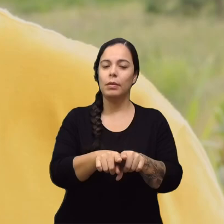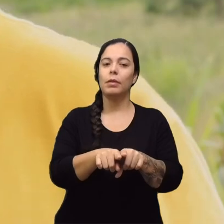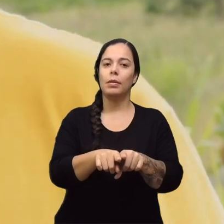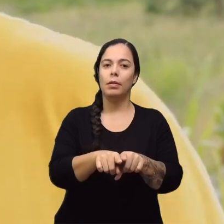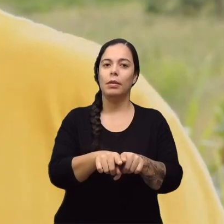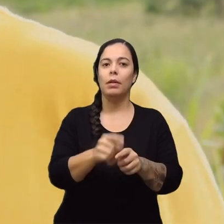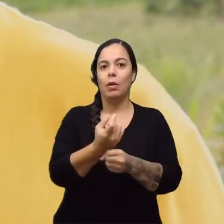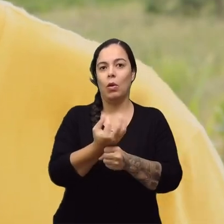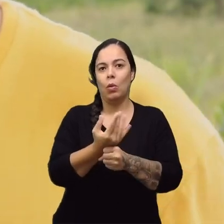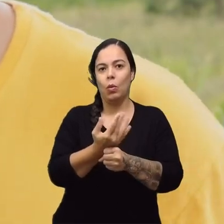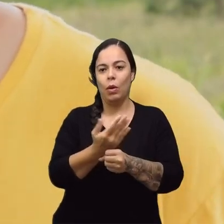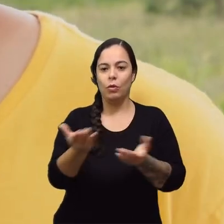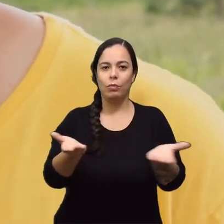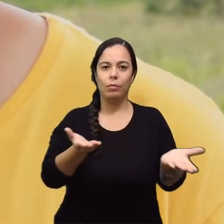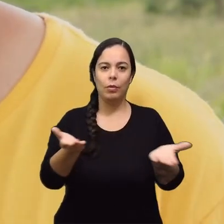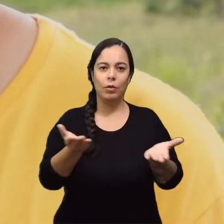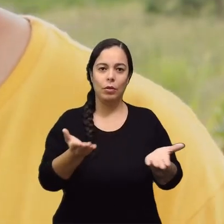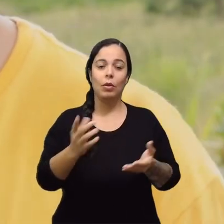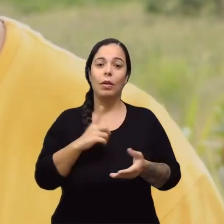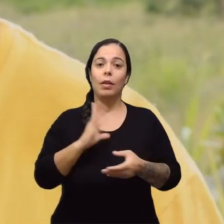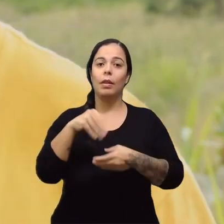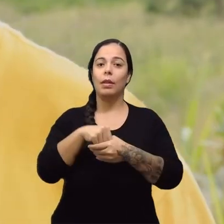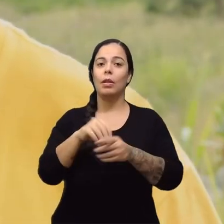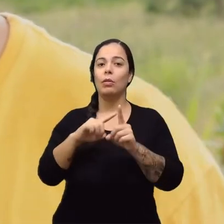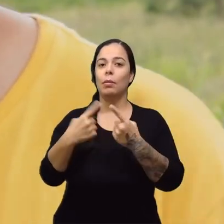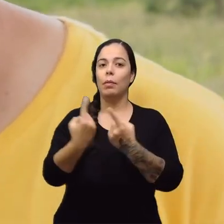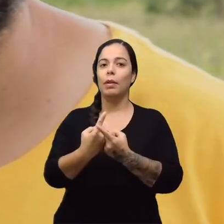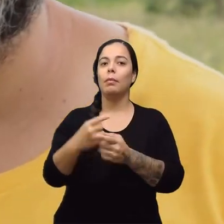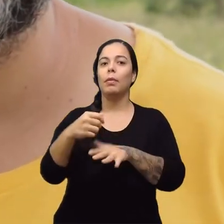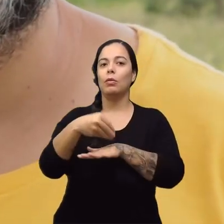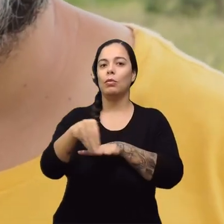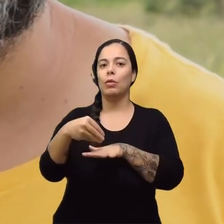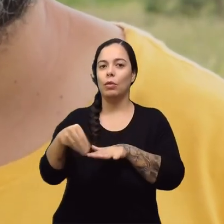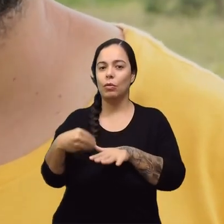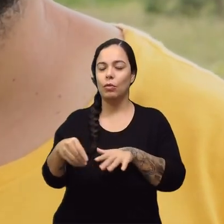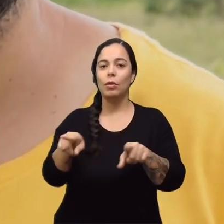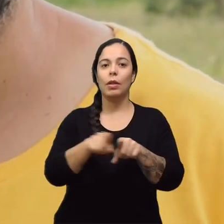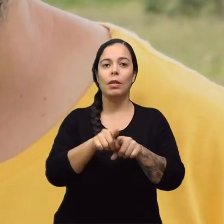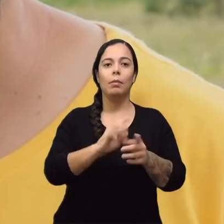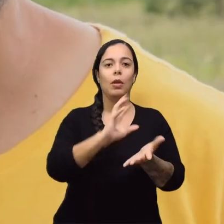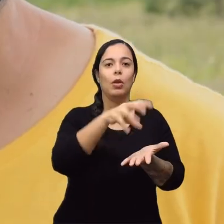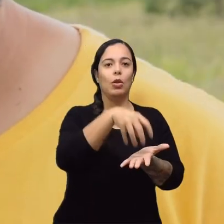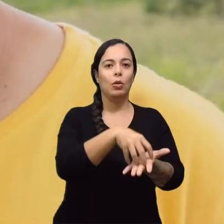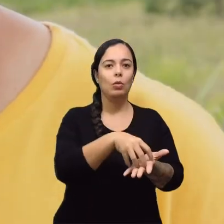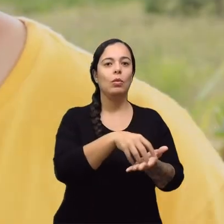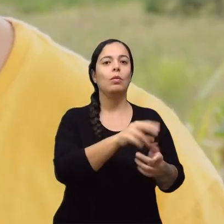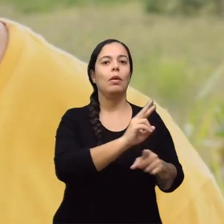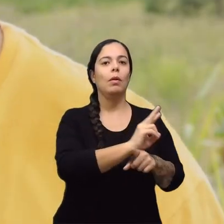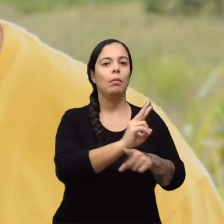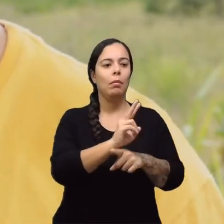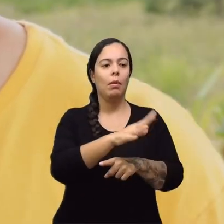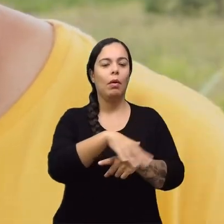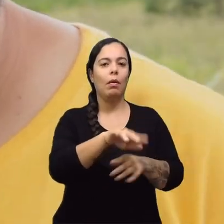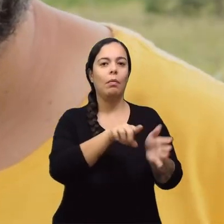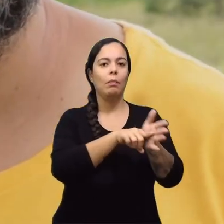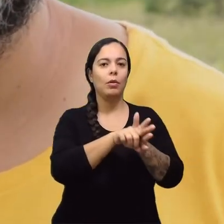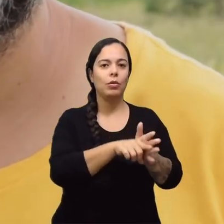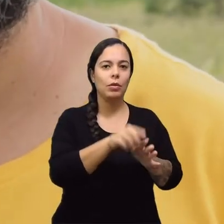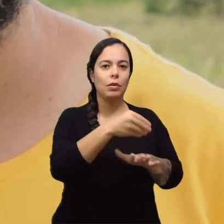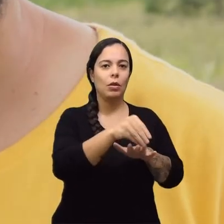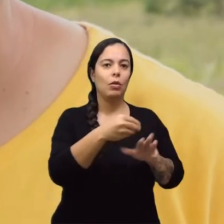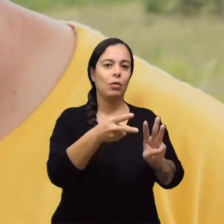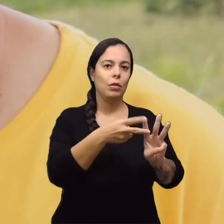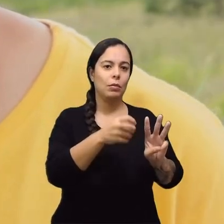ela envolve o Departamento de Arqueologia e o Núcleo de Pesquisas Arqueológicas Indígenas, o NUPAI. Nós estamos na terceira